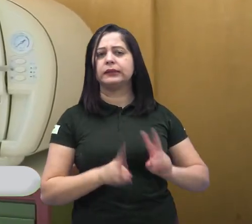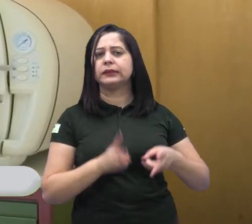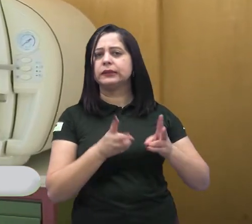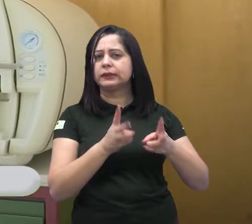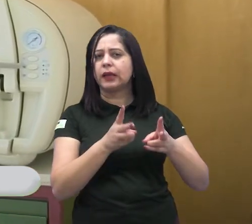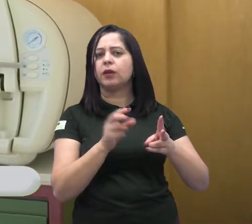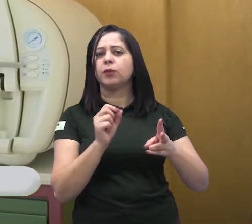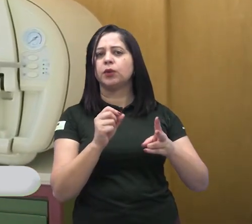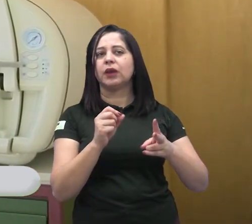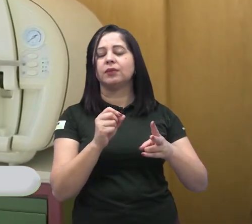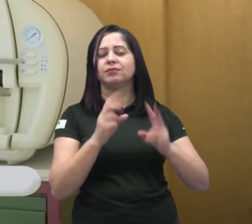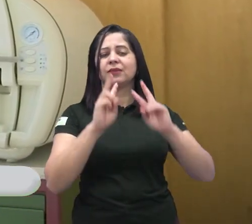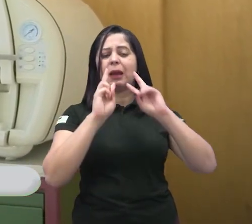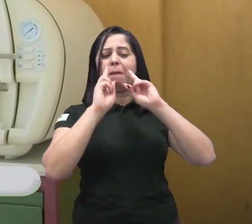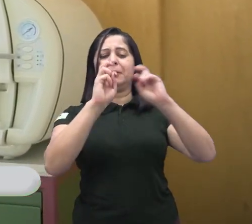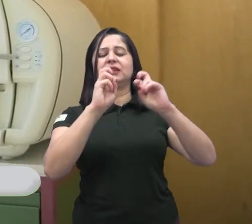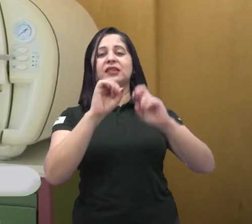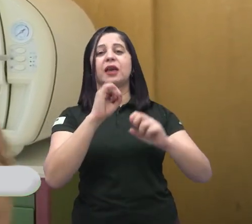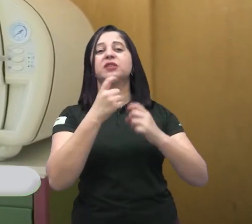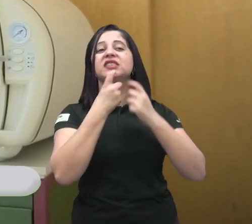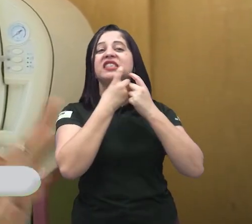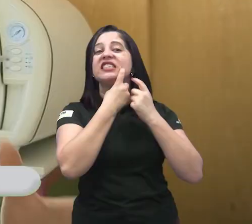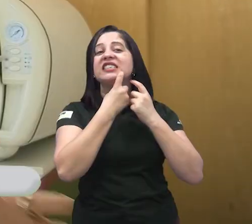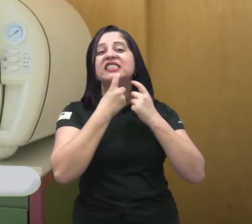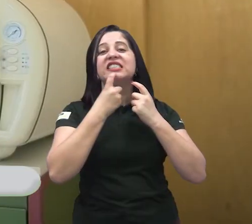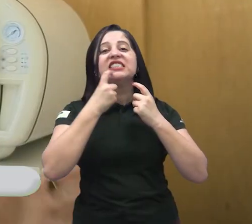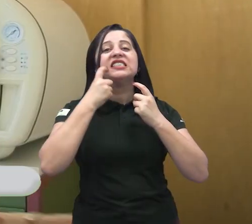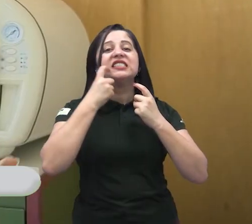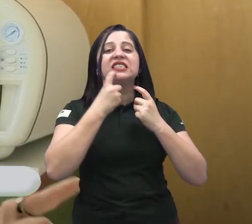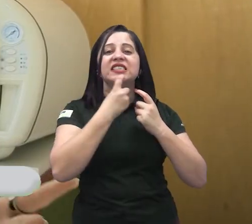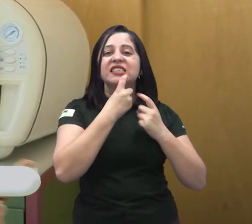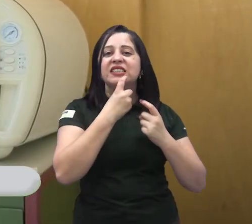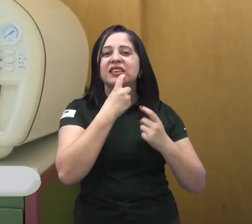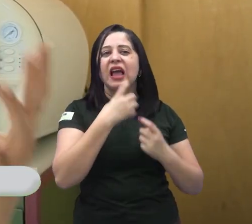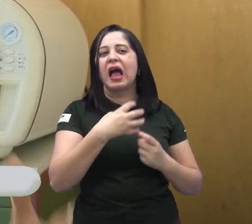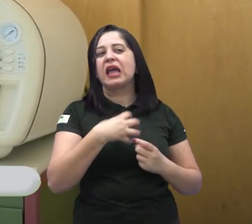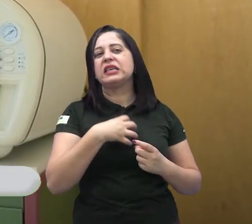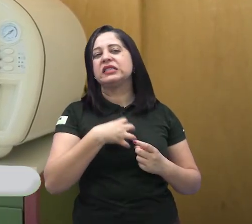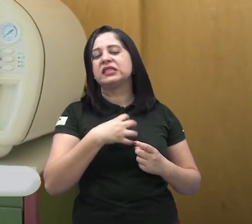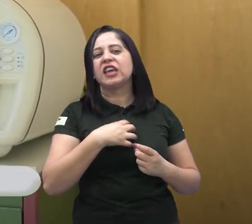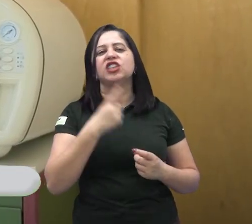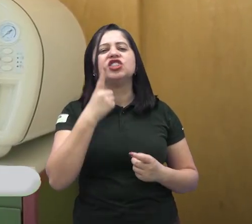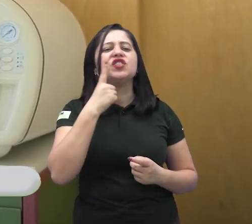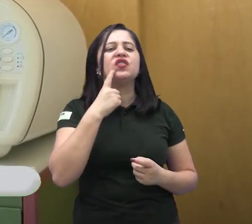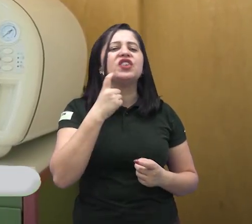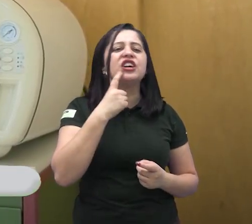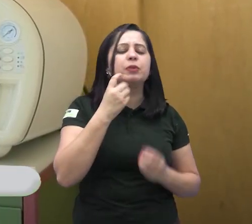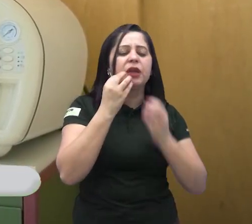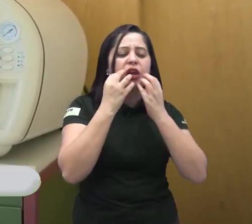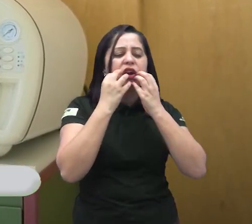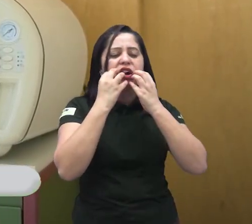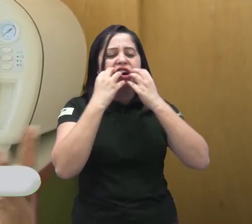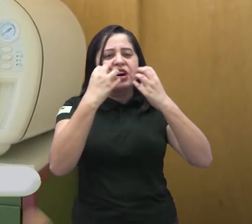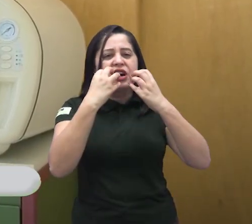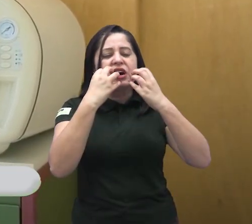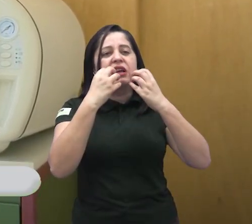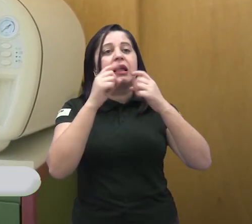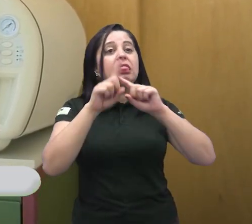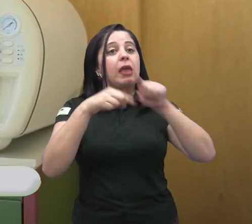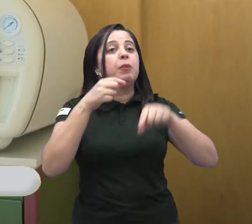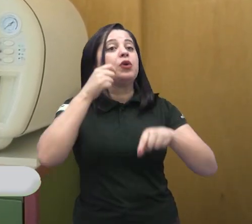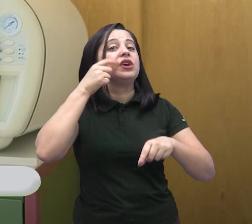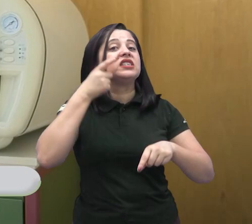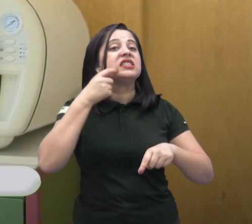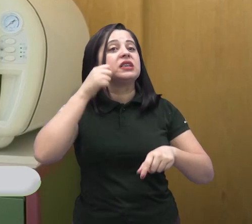com a gengivite, que é uma inflamação da gengiva. O paciente começa a sentir ela mais avermelhada, mais inchada, começa a sangrar quando usa